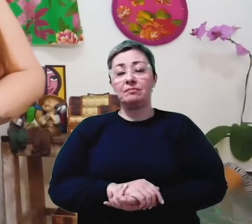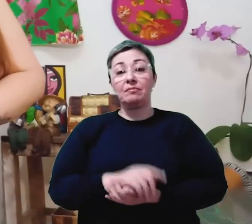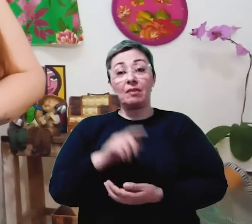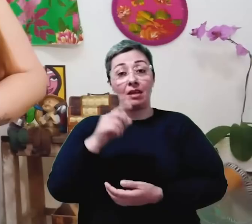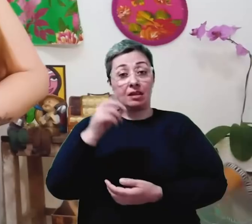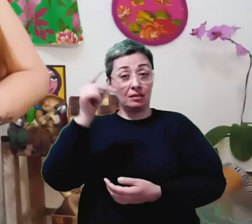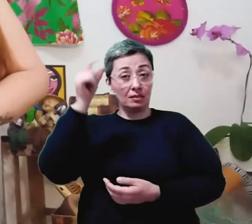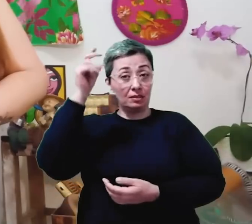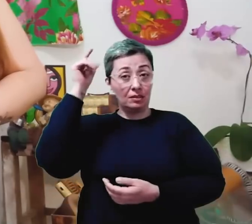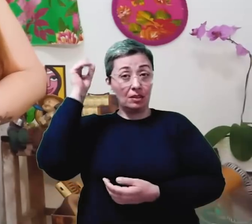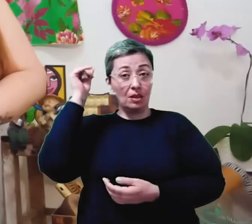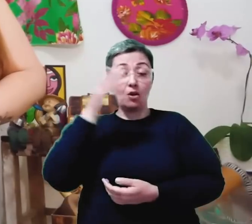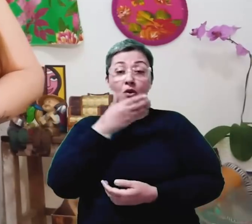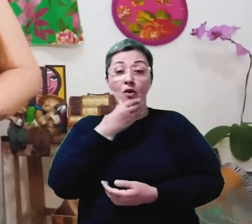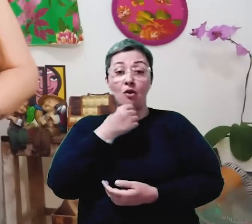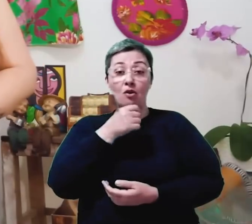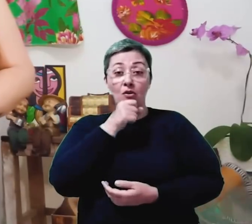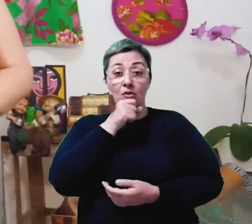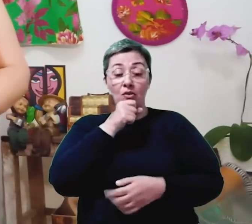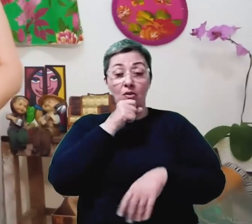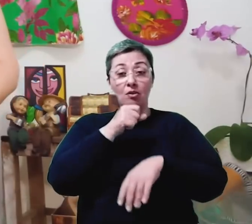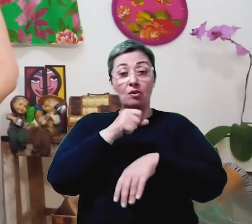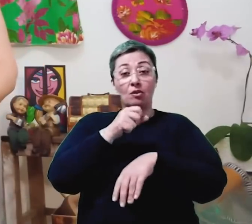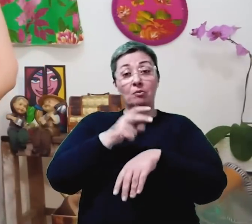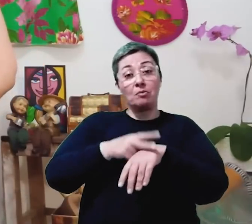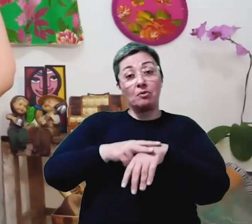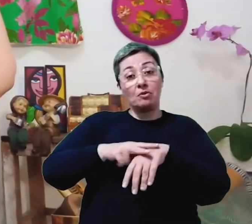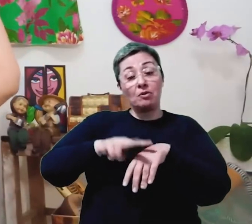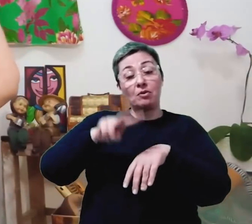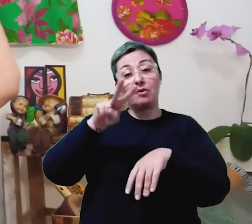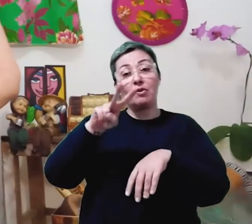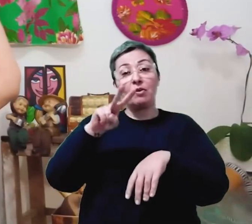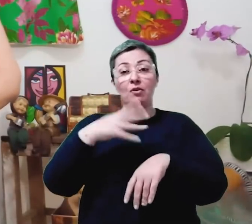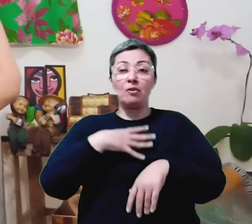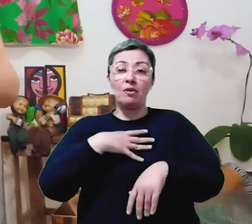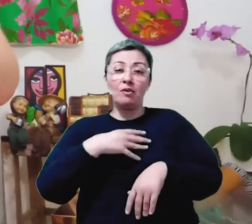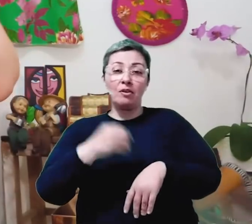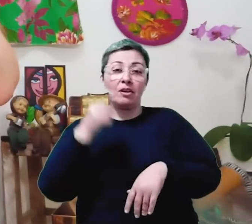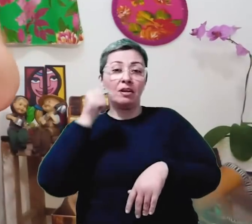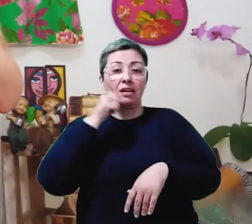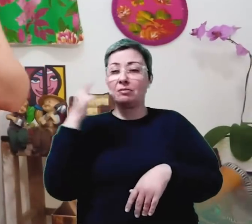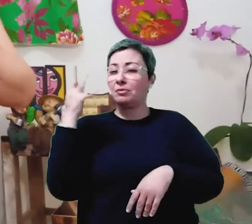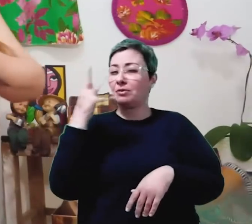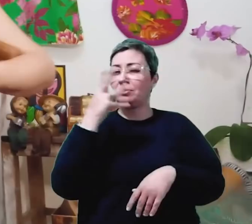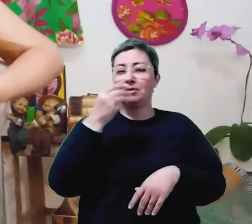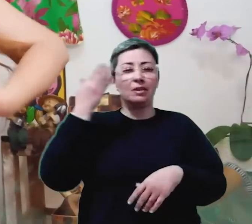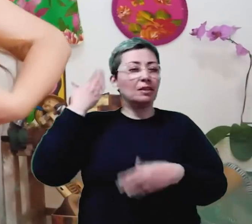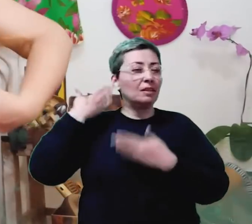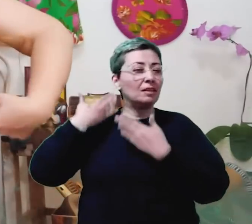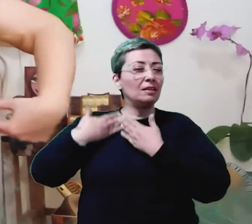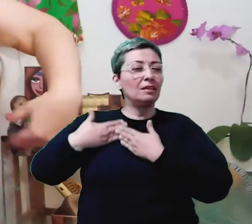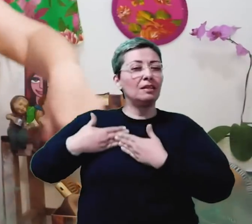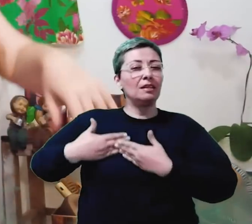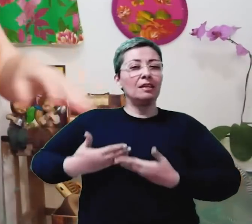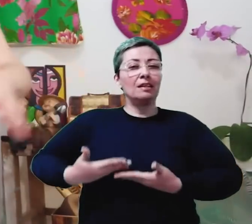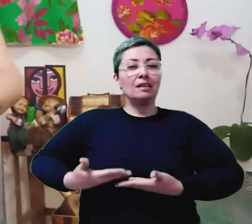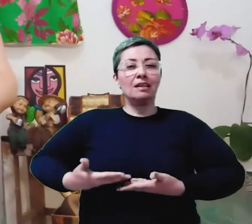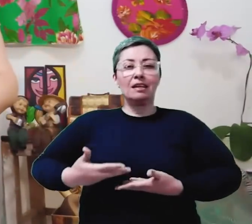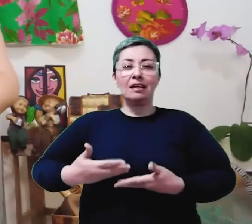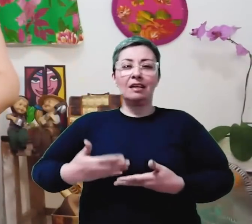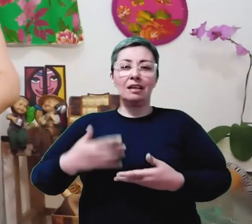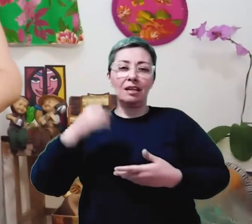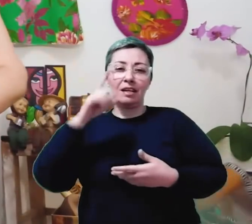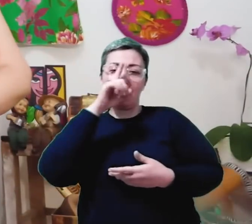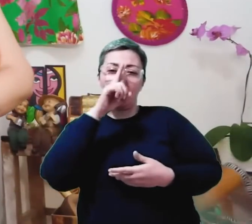Era uma vez um senhor viúvo que tinha uma filha muito bonita, com os cabelos longos e louros como